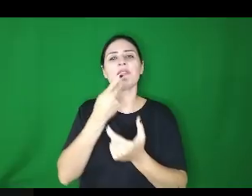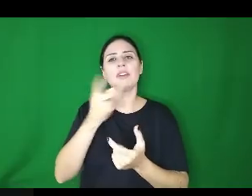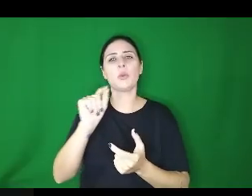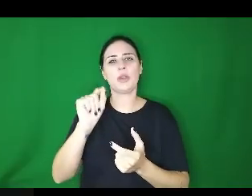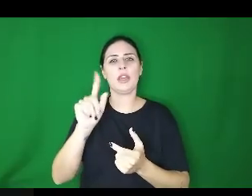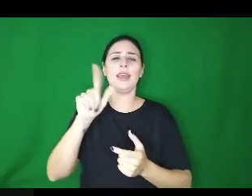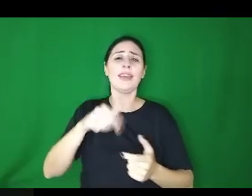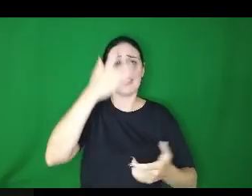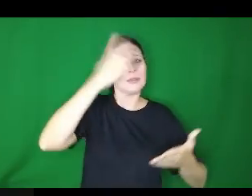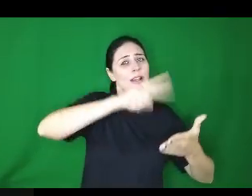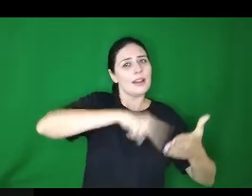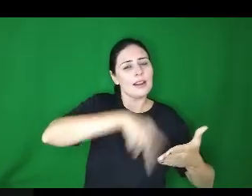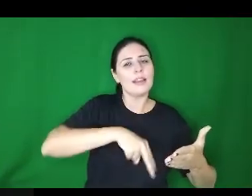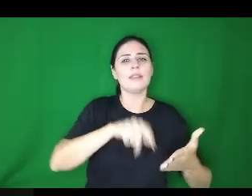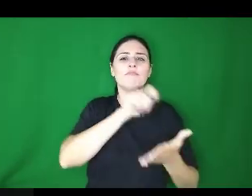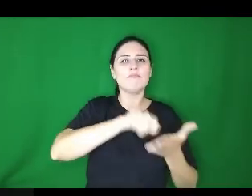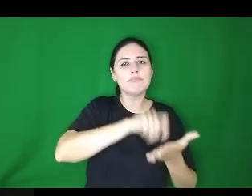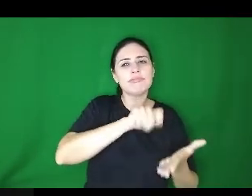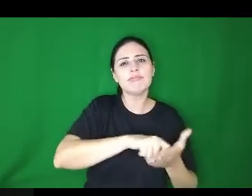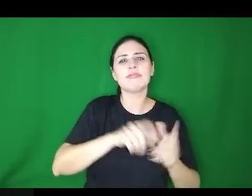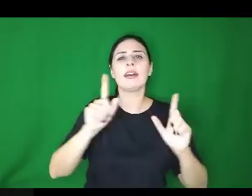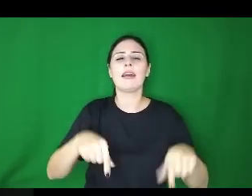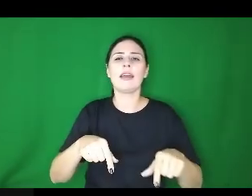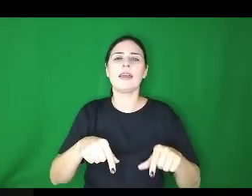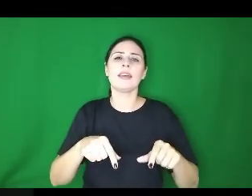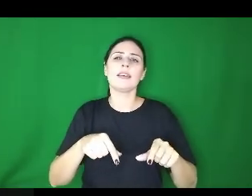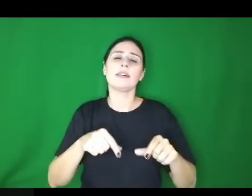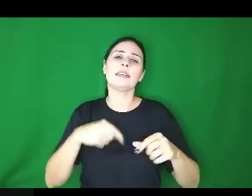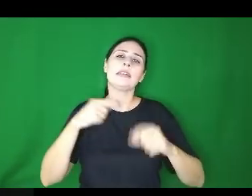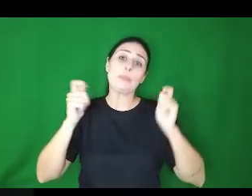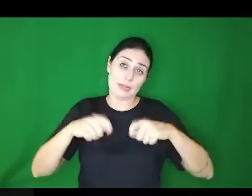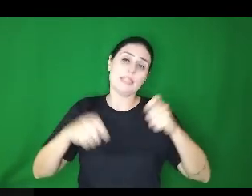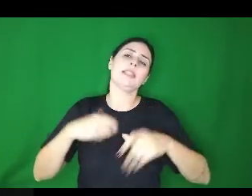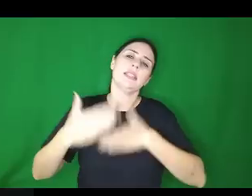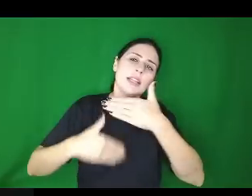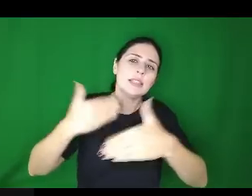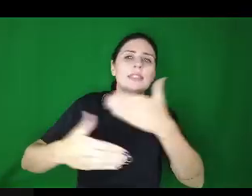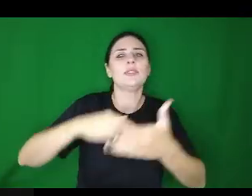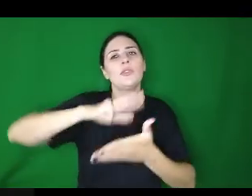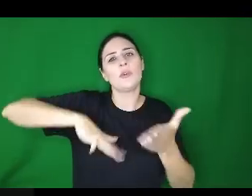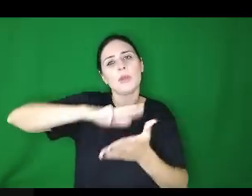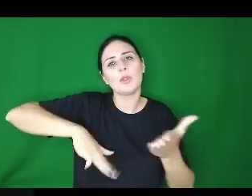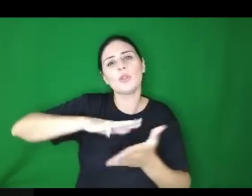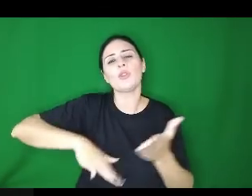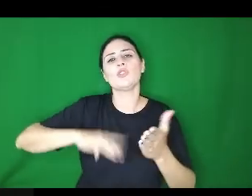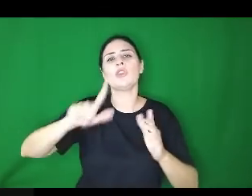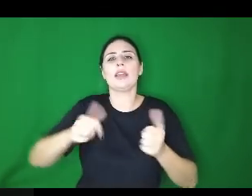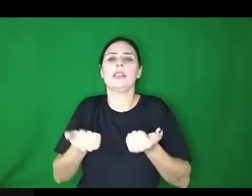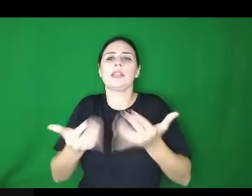oralidade escrita e análise linguística. Então, esses são as 3 práticas que tem que ser trabalhada em língua